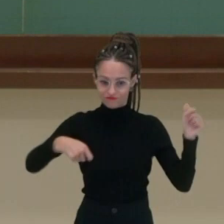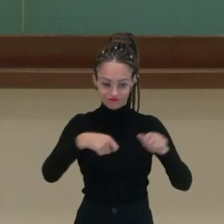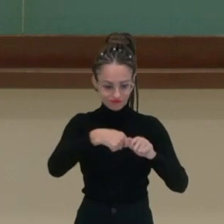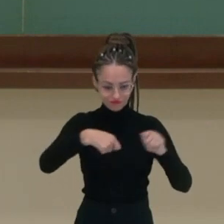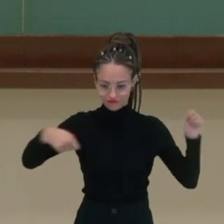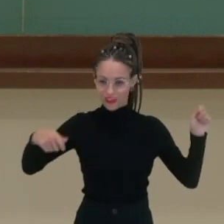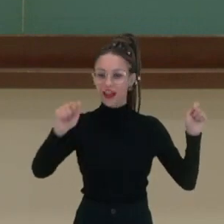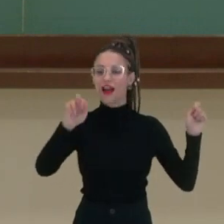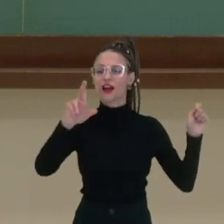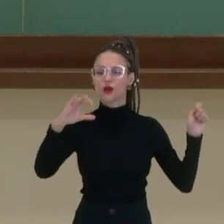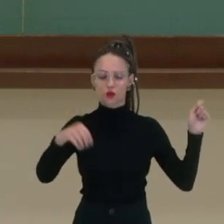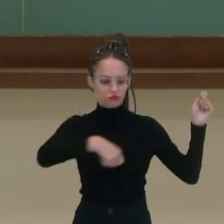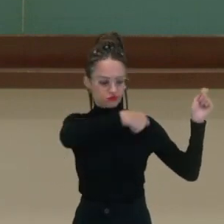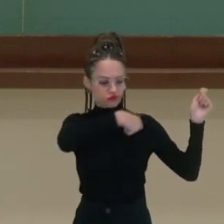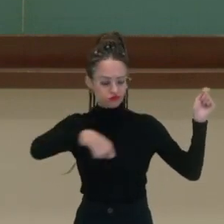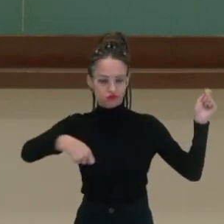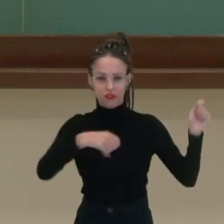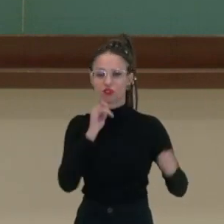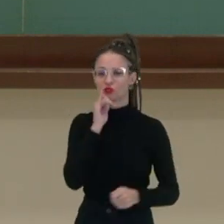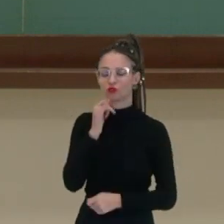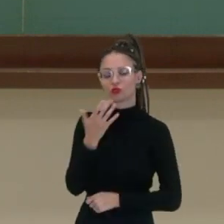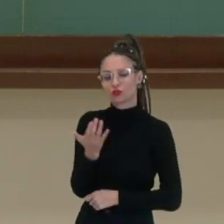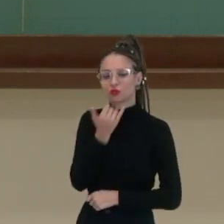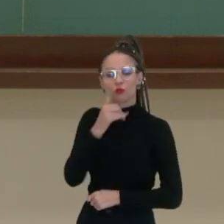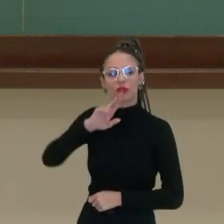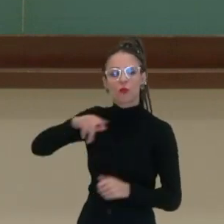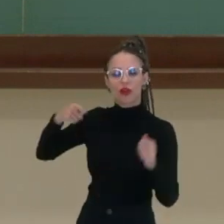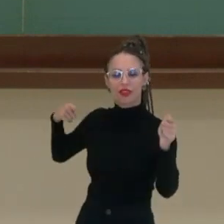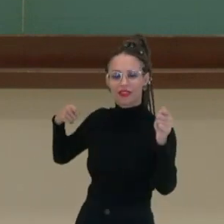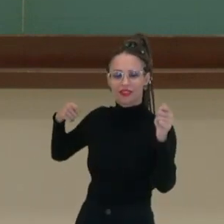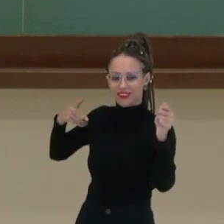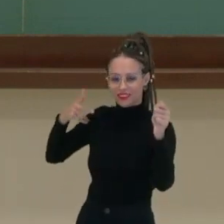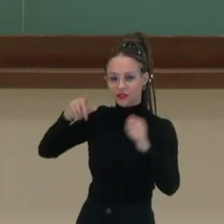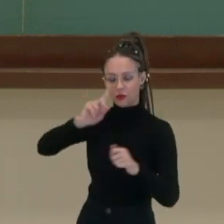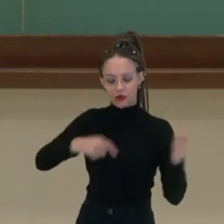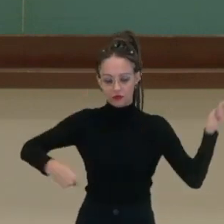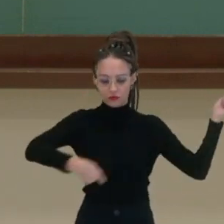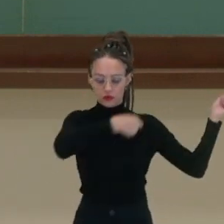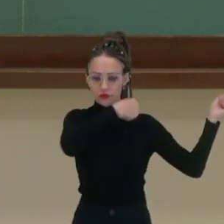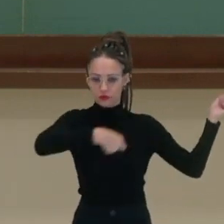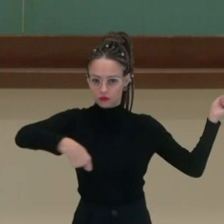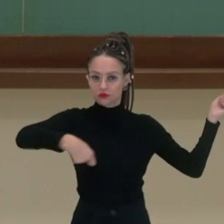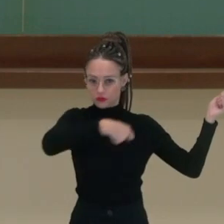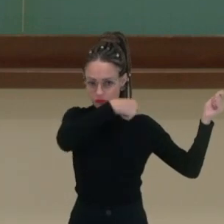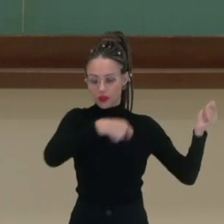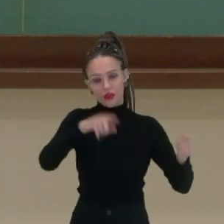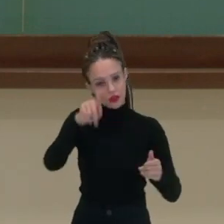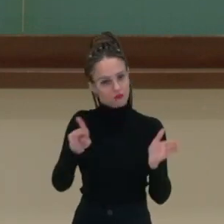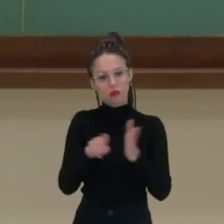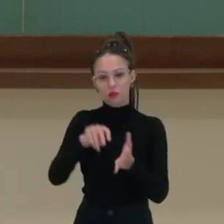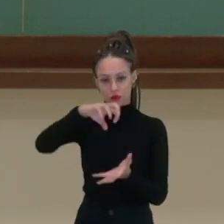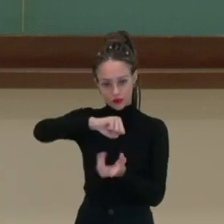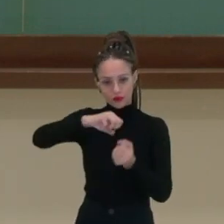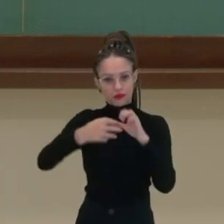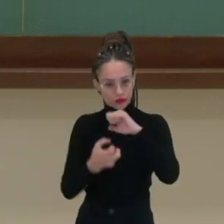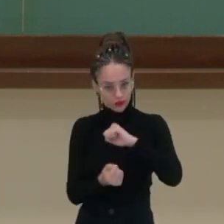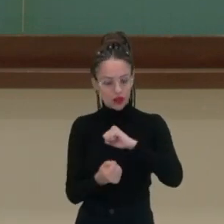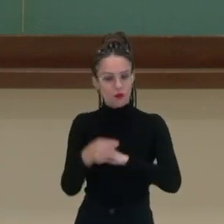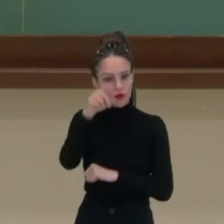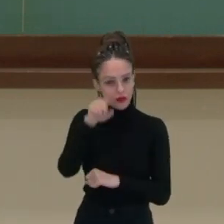isso é uma curiosidade bem legal para a gente saber também, e é feito de modo artesanal. Tem